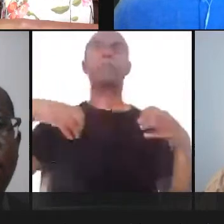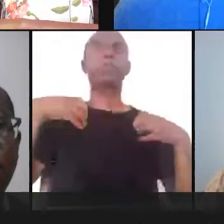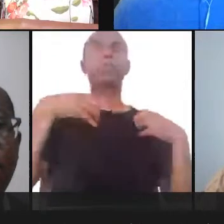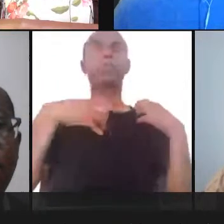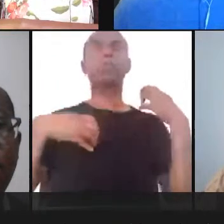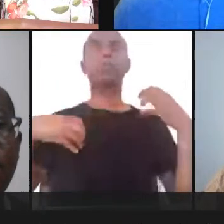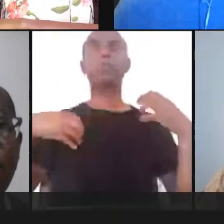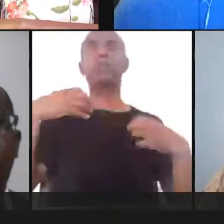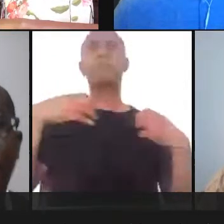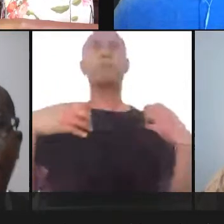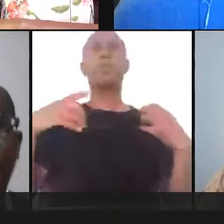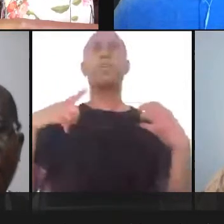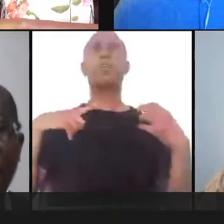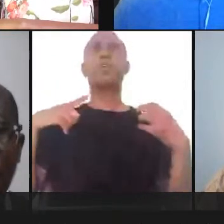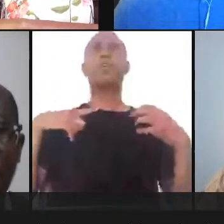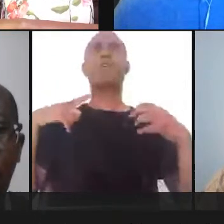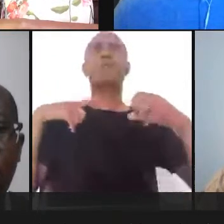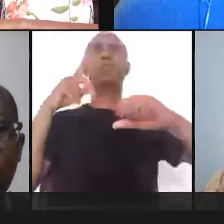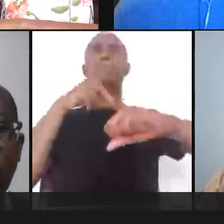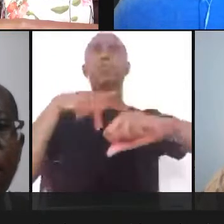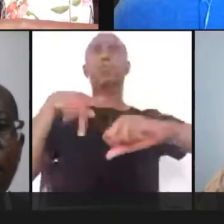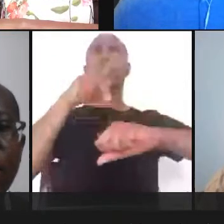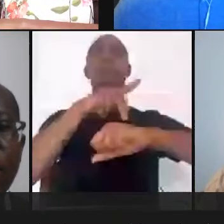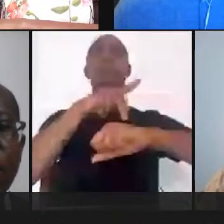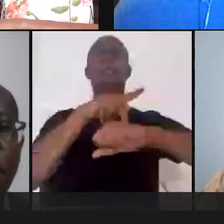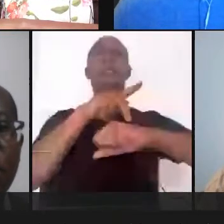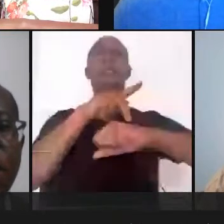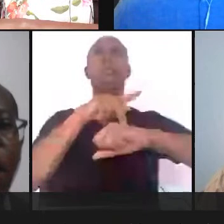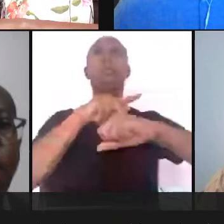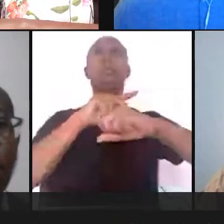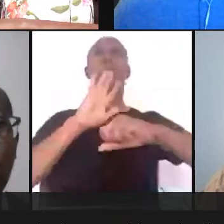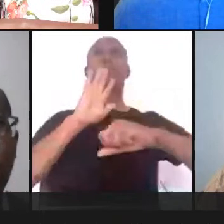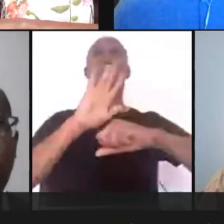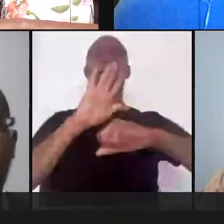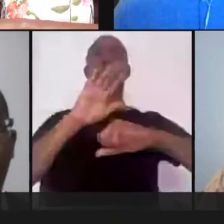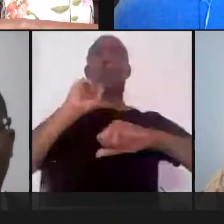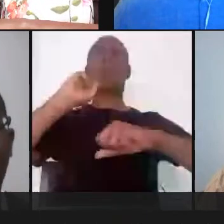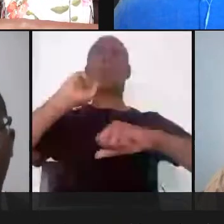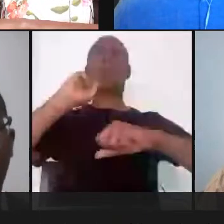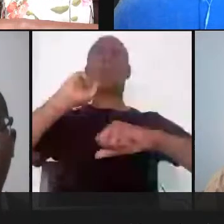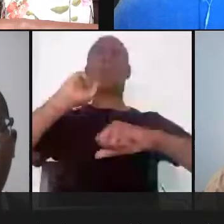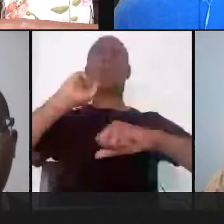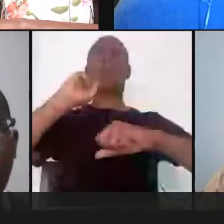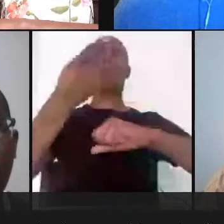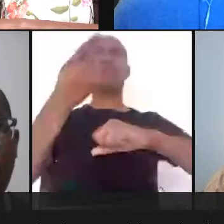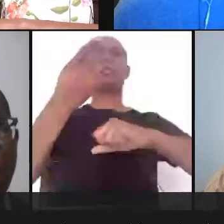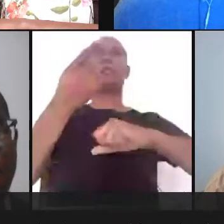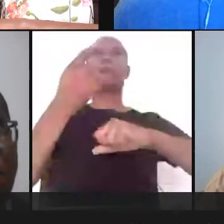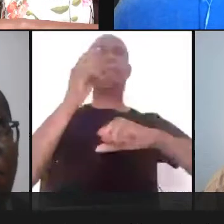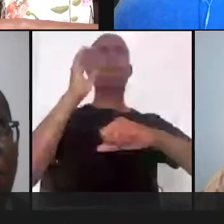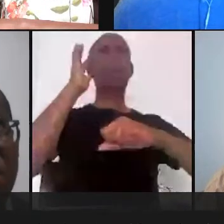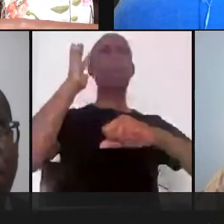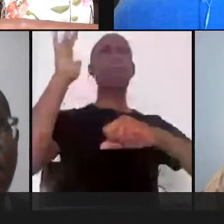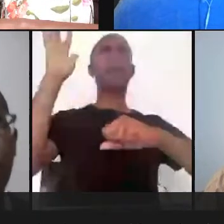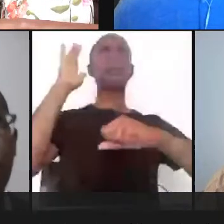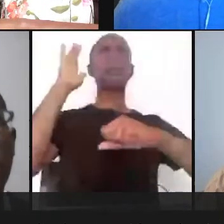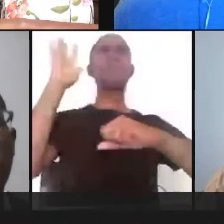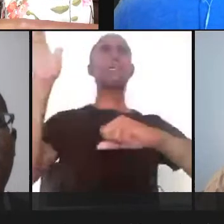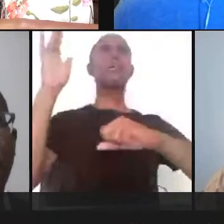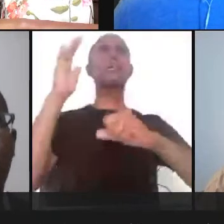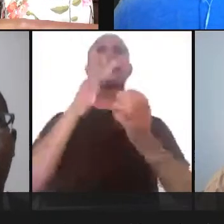nação. Mas depois há um período de distopia, não é? Que começa por ali